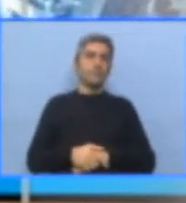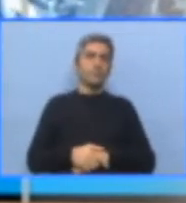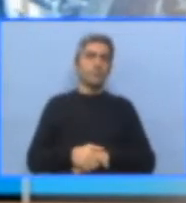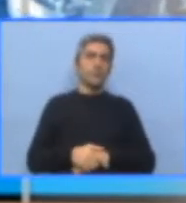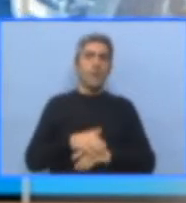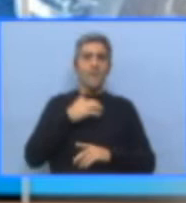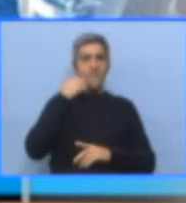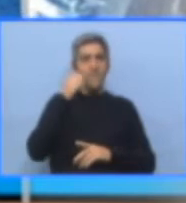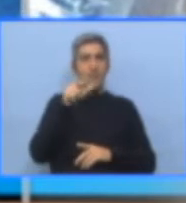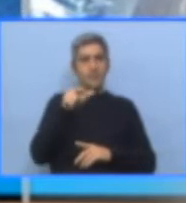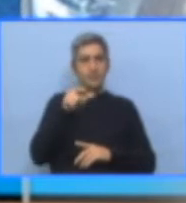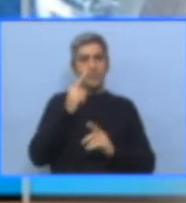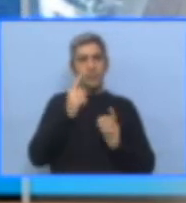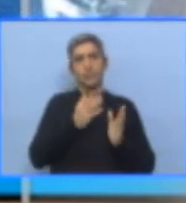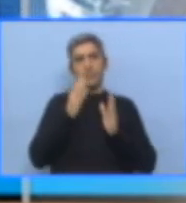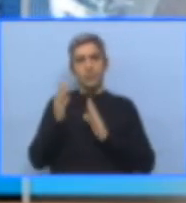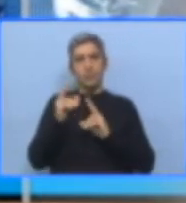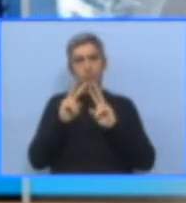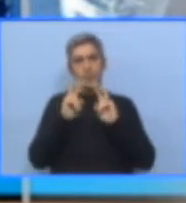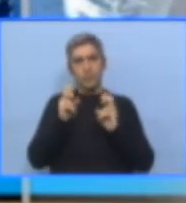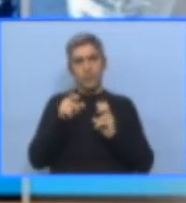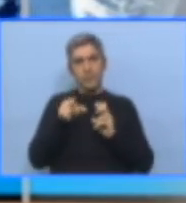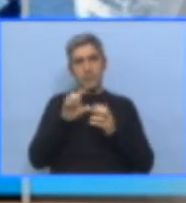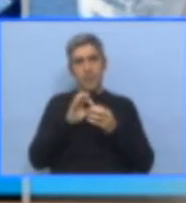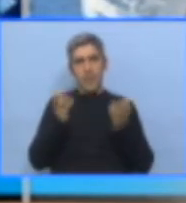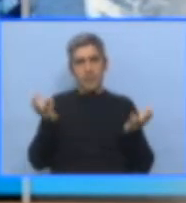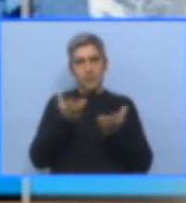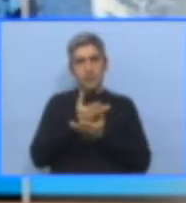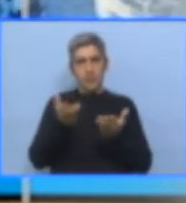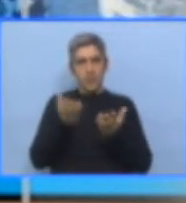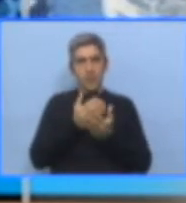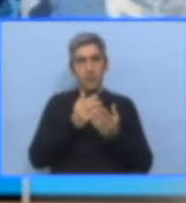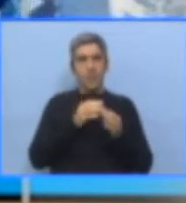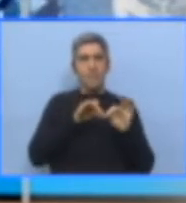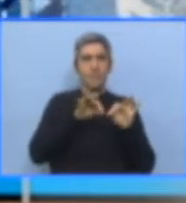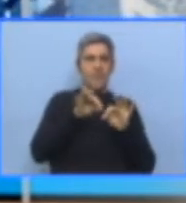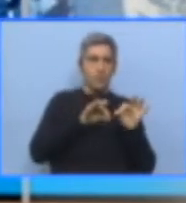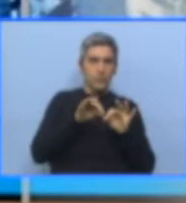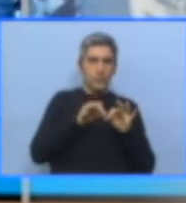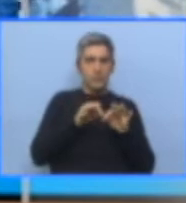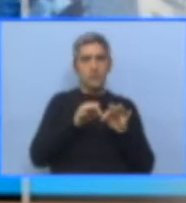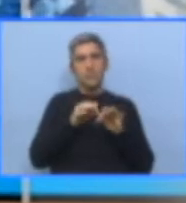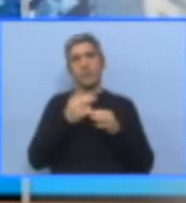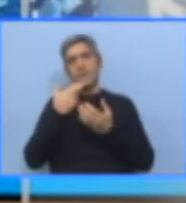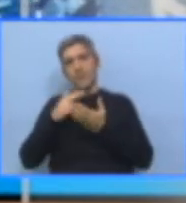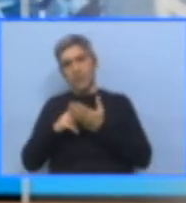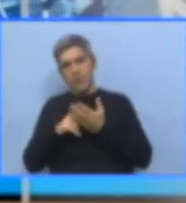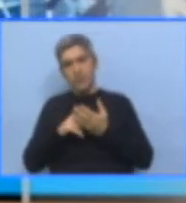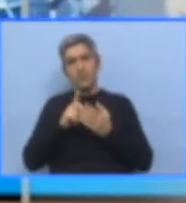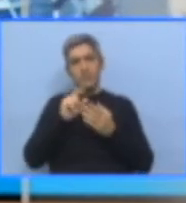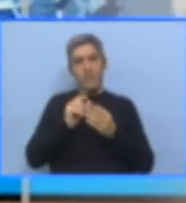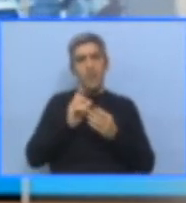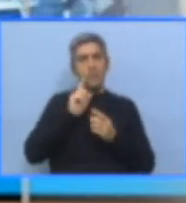O filme é, por um lado, sobre essa relação entre a manipulação e a verdade, mas